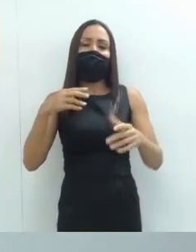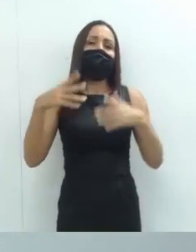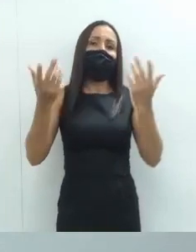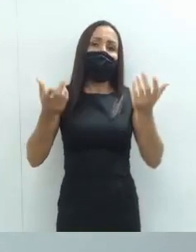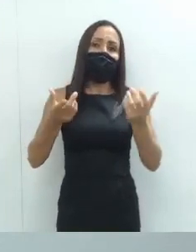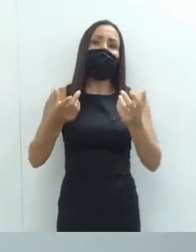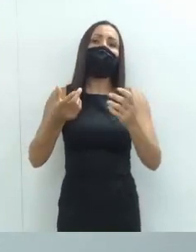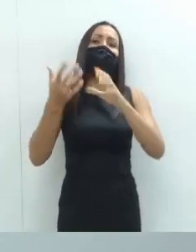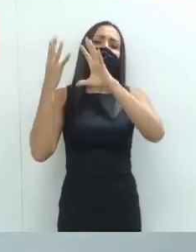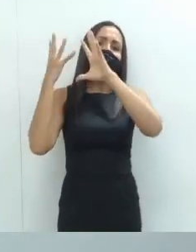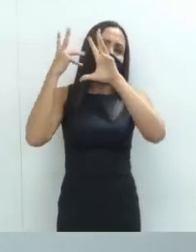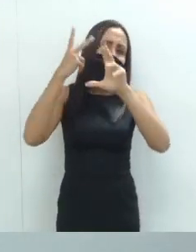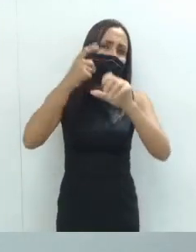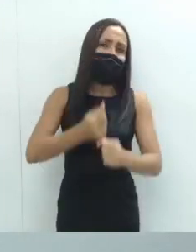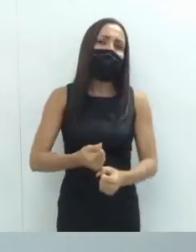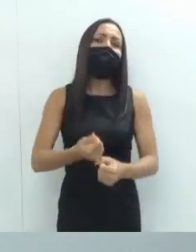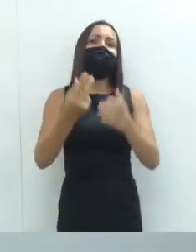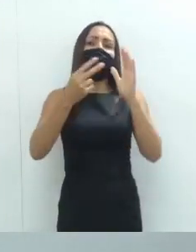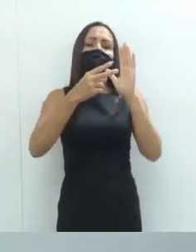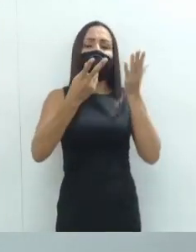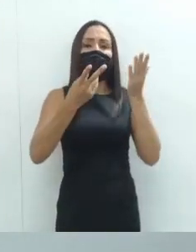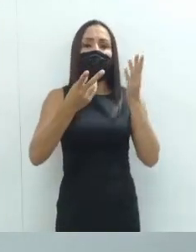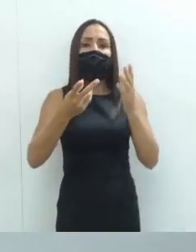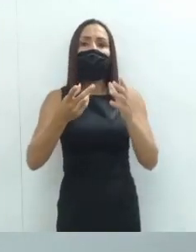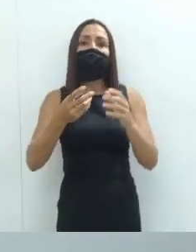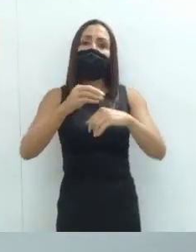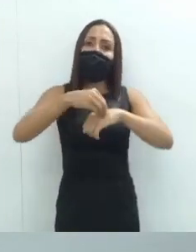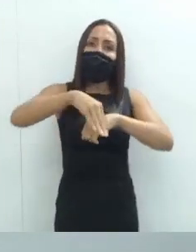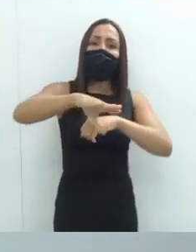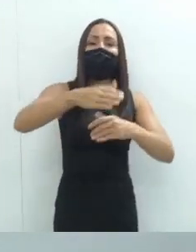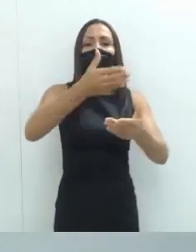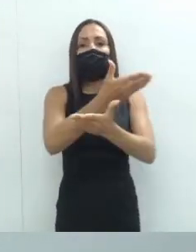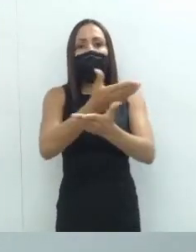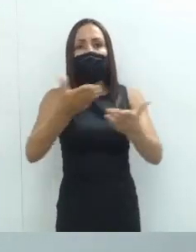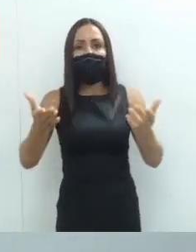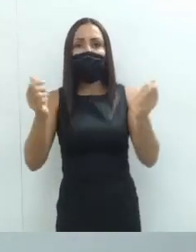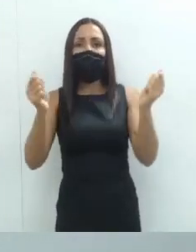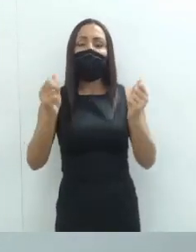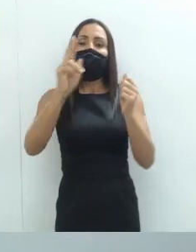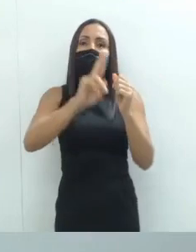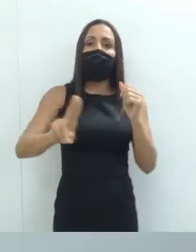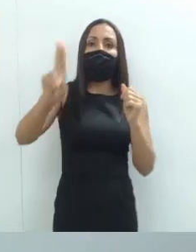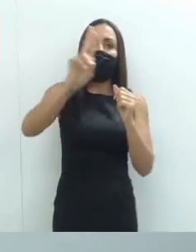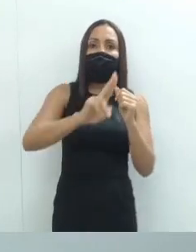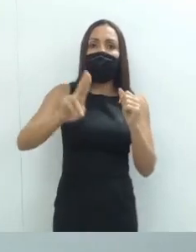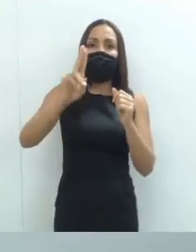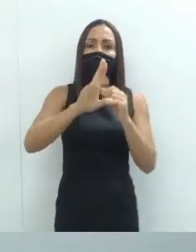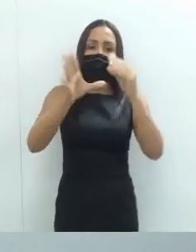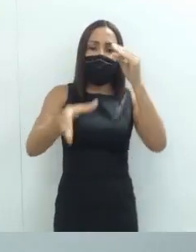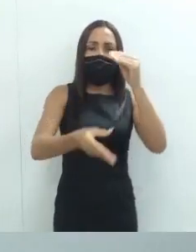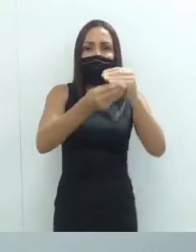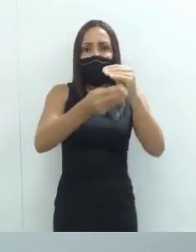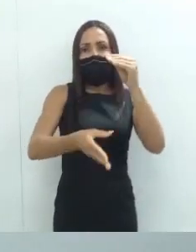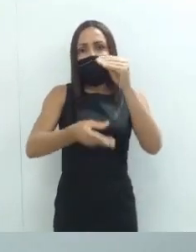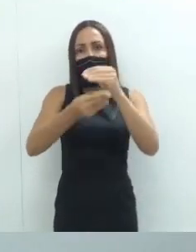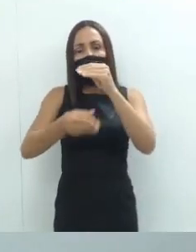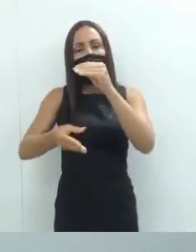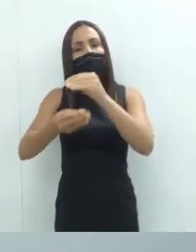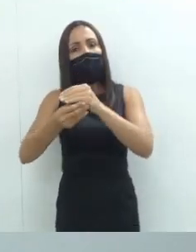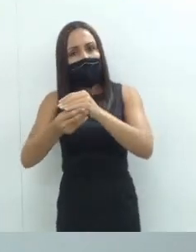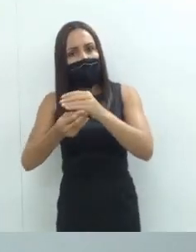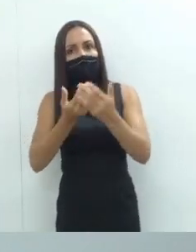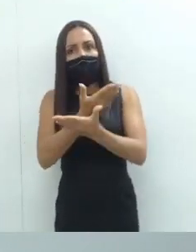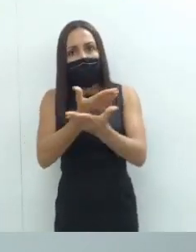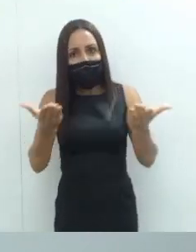uma reforçada nesse conteúdo. Fica a dica aí para vocês poderem utilizar nas suas sínteses, nos seus